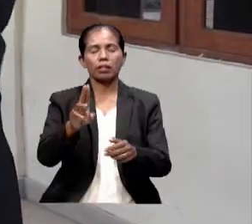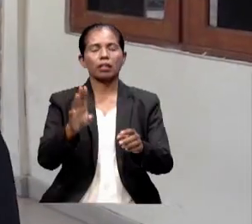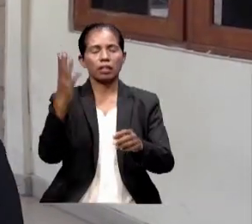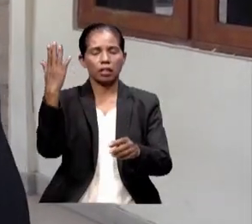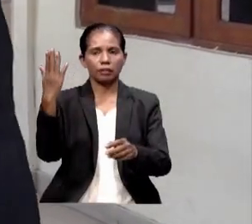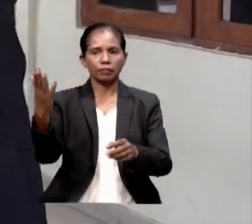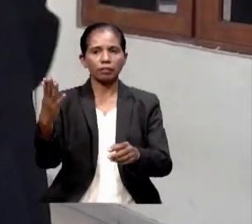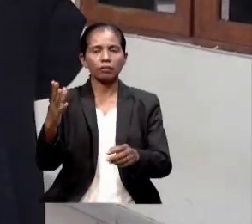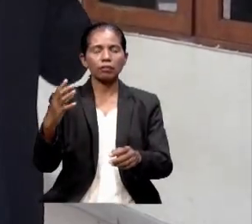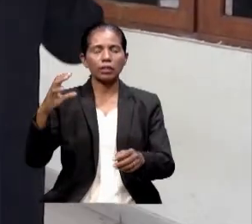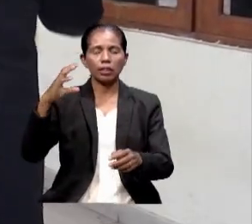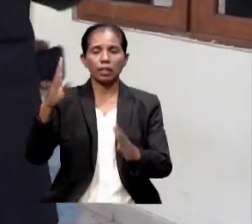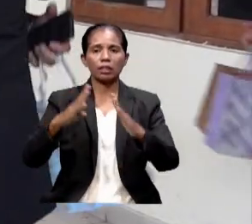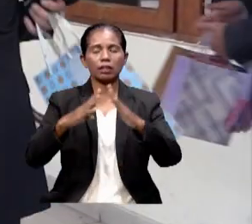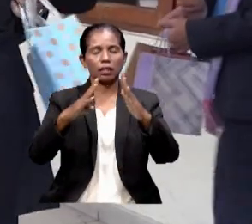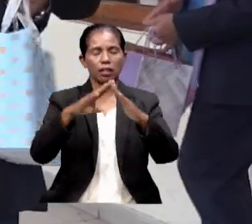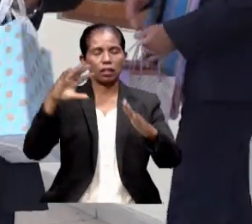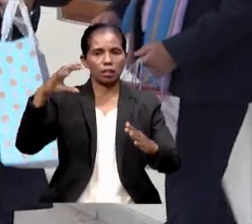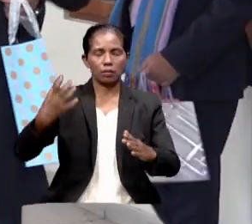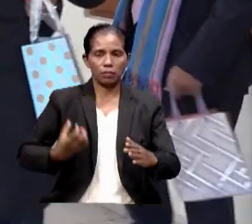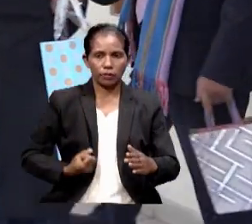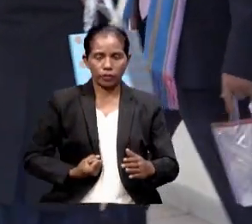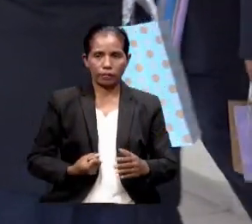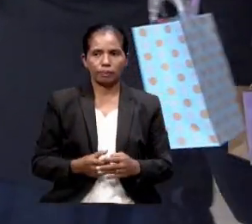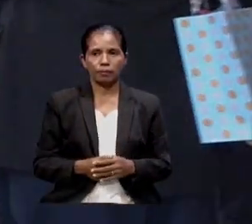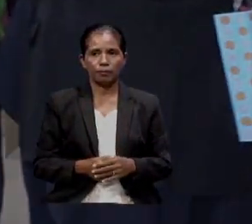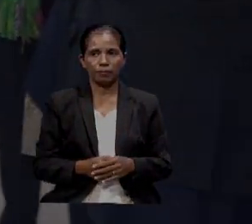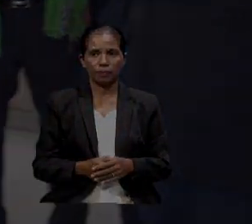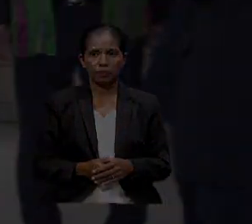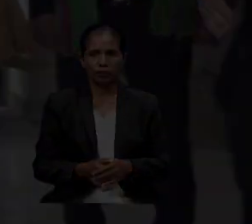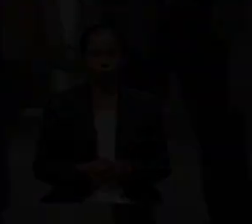Localiza e a Cidade de Camboja. Zimi Fernandes, Zuvel da Costa, GMN.